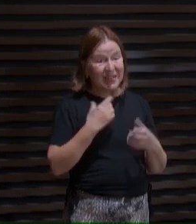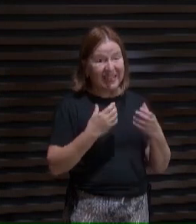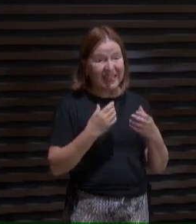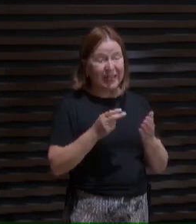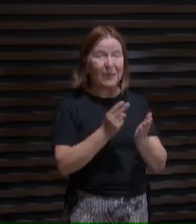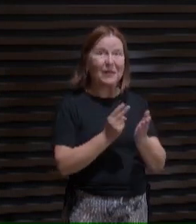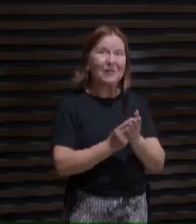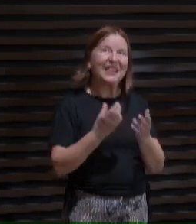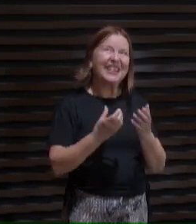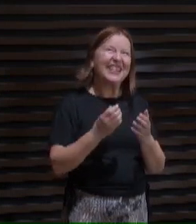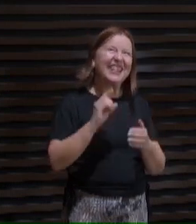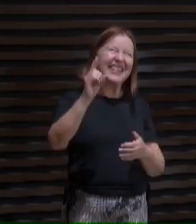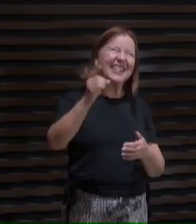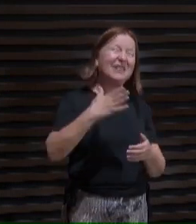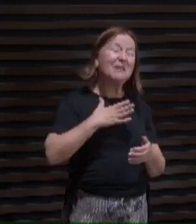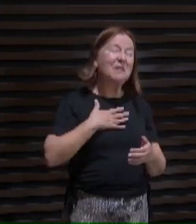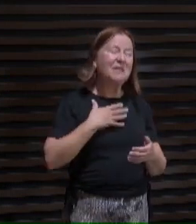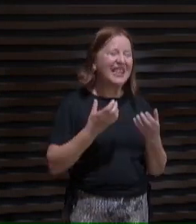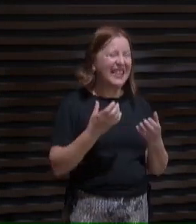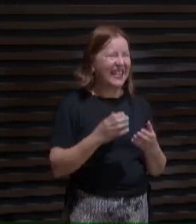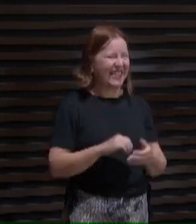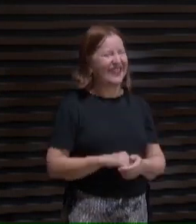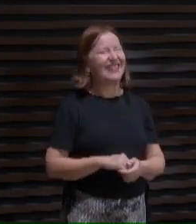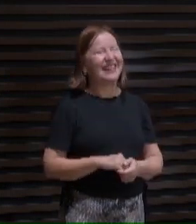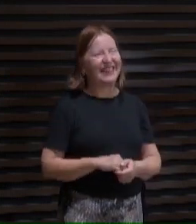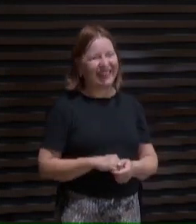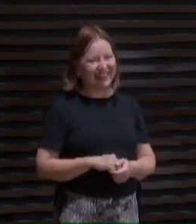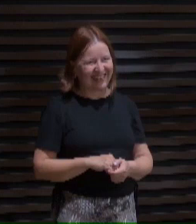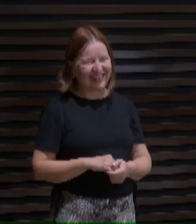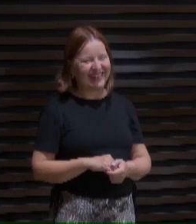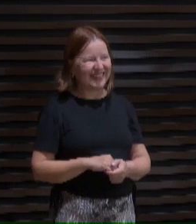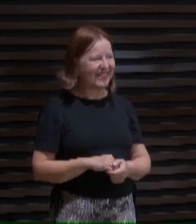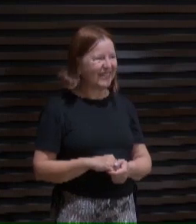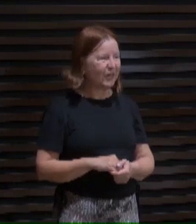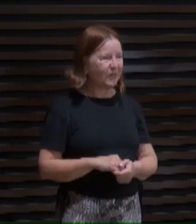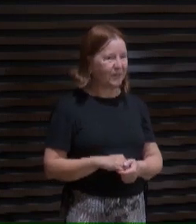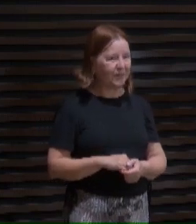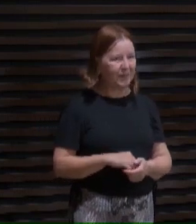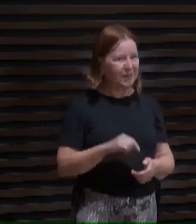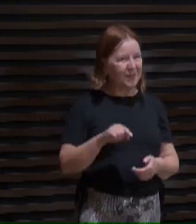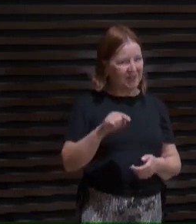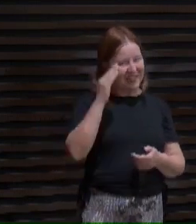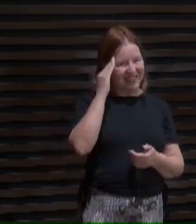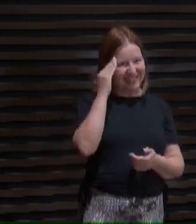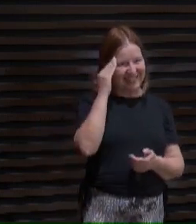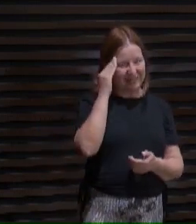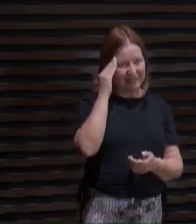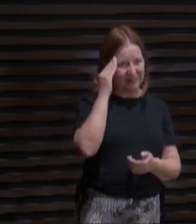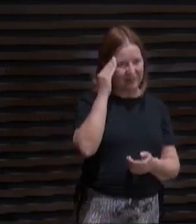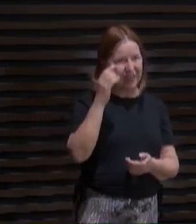querer que tu me queres. Eita, meu irmão, você entendeu?